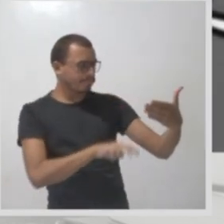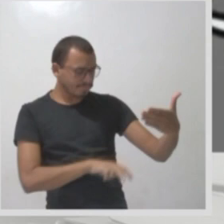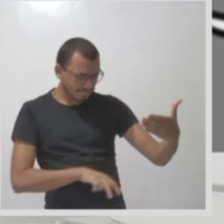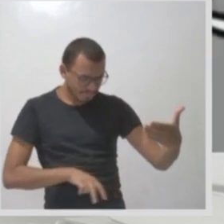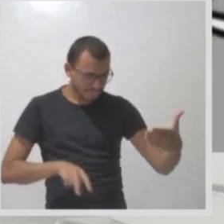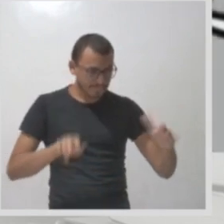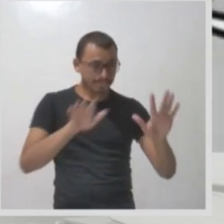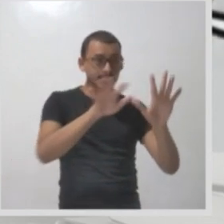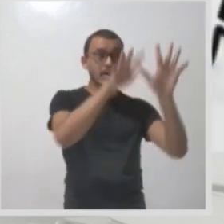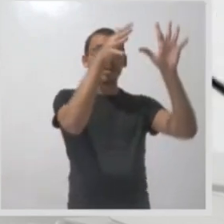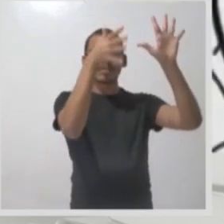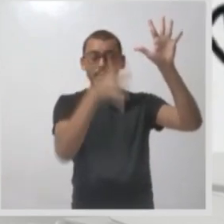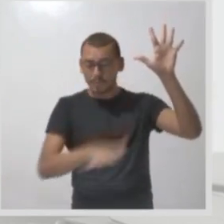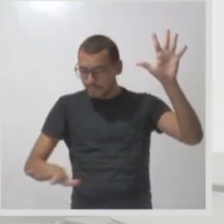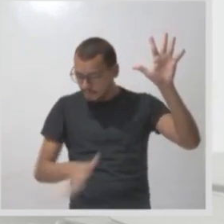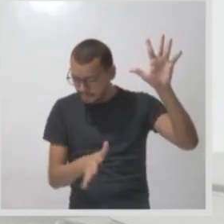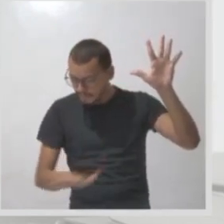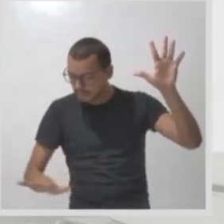chão